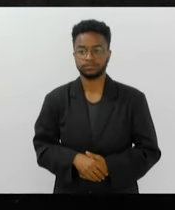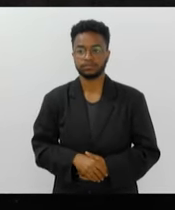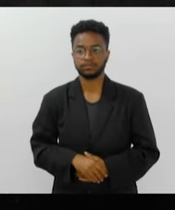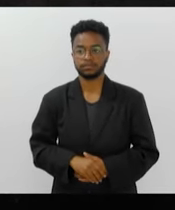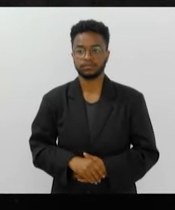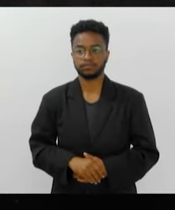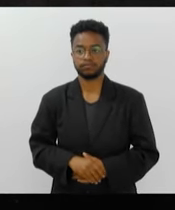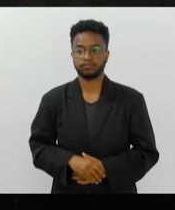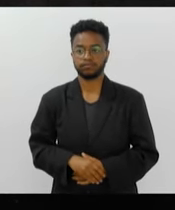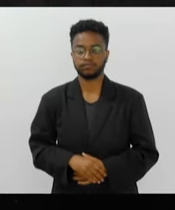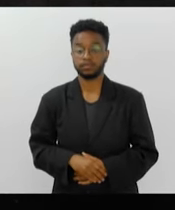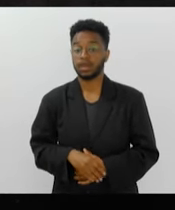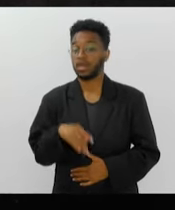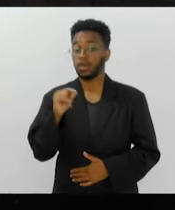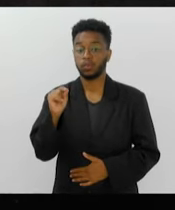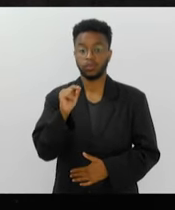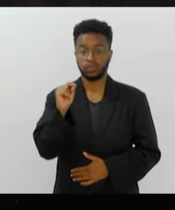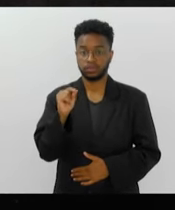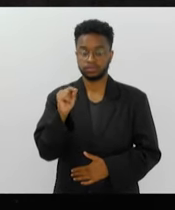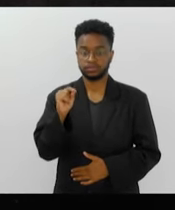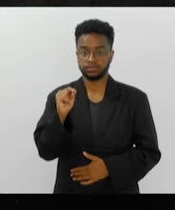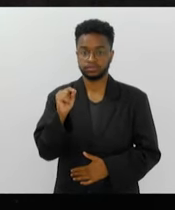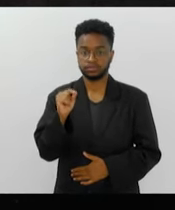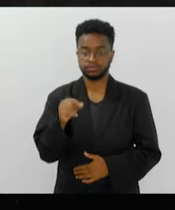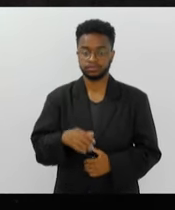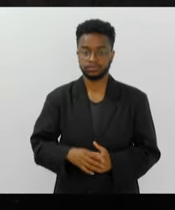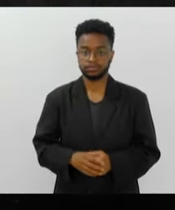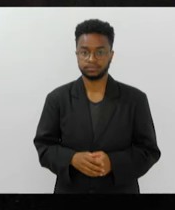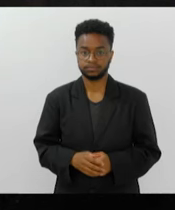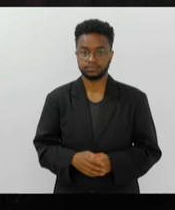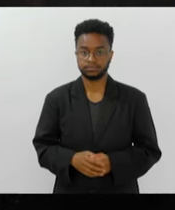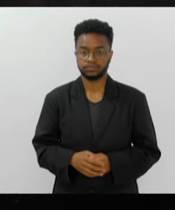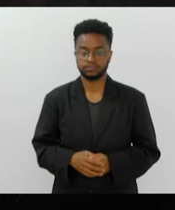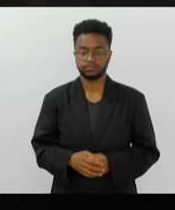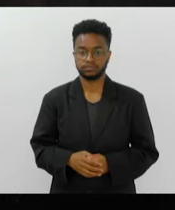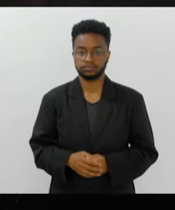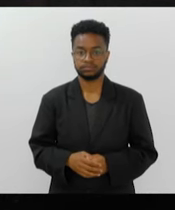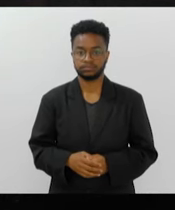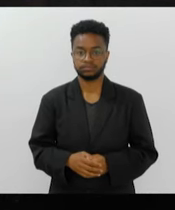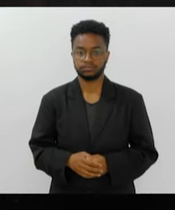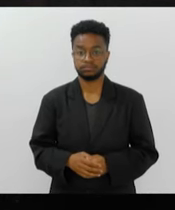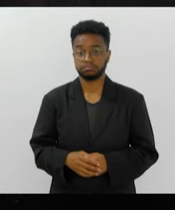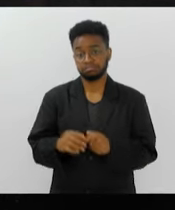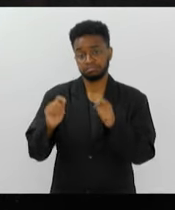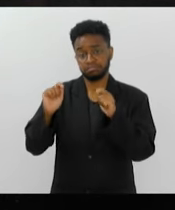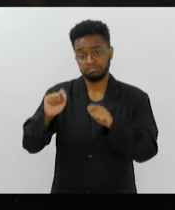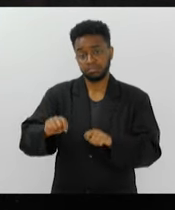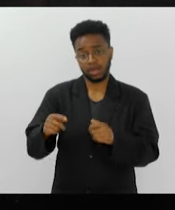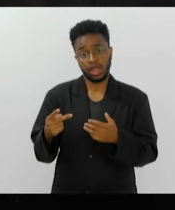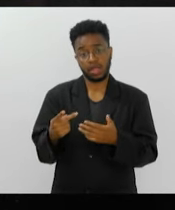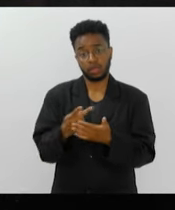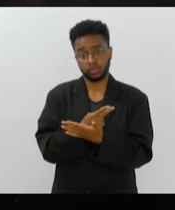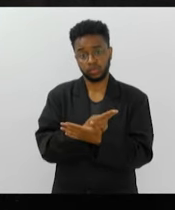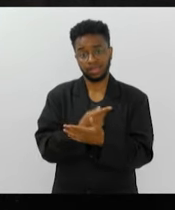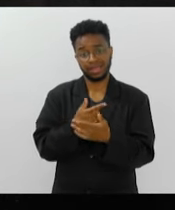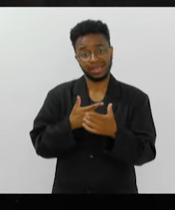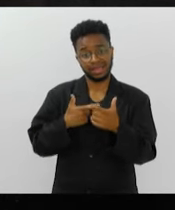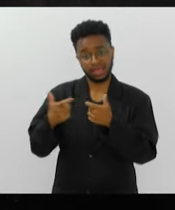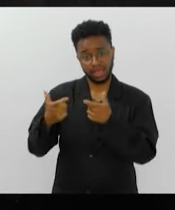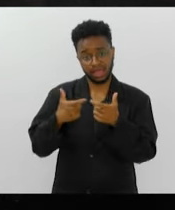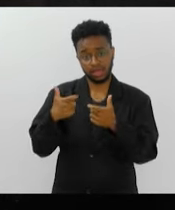BB que é a possibilidade de uma guerra